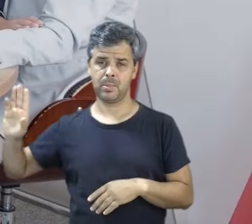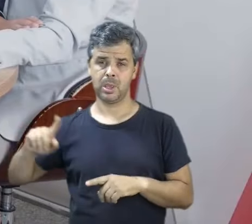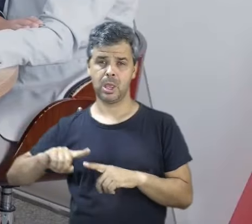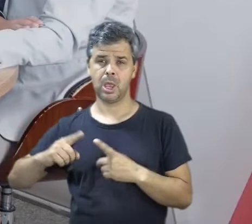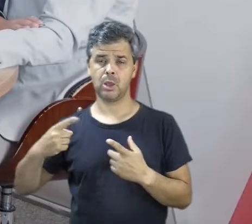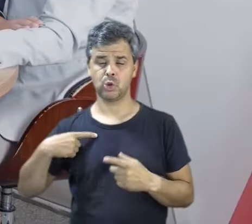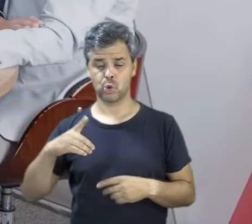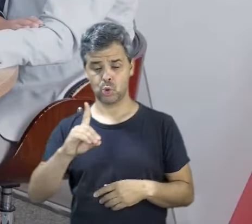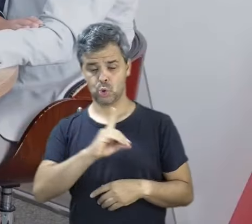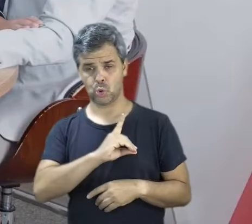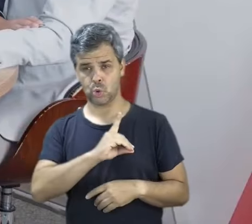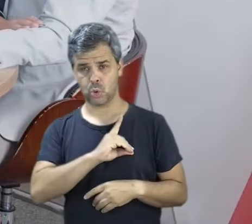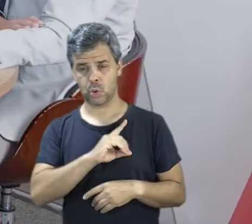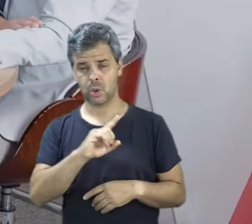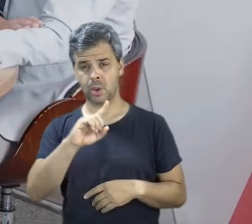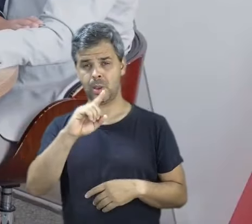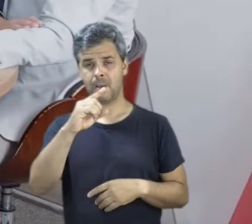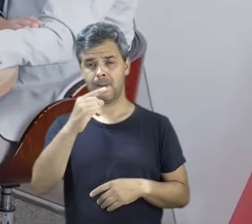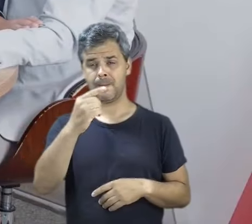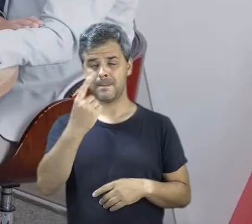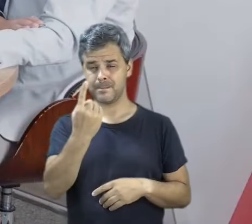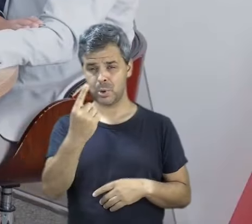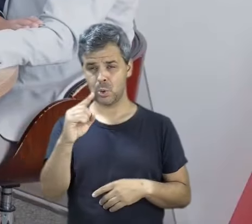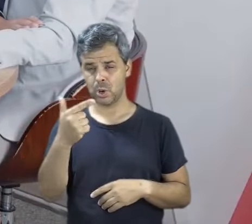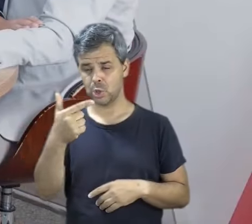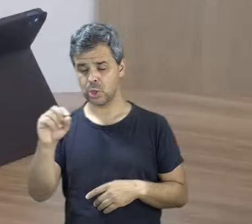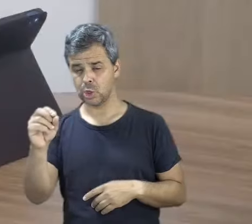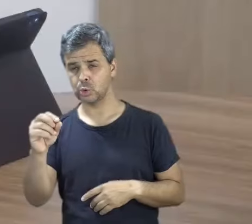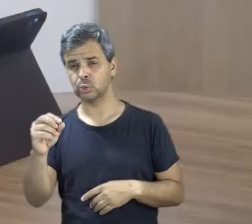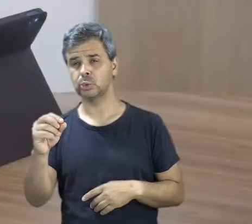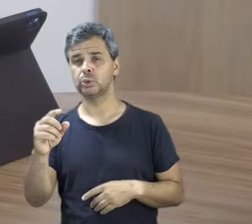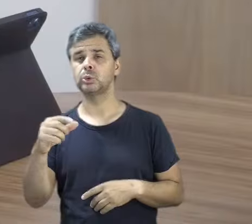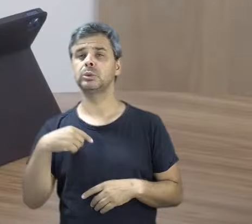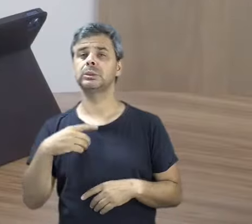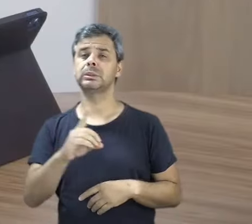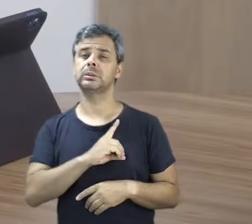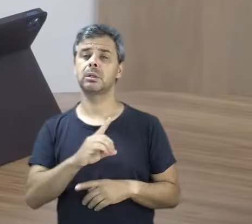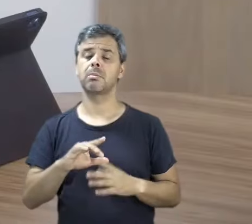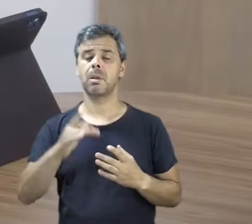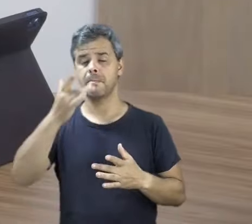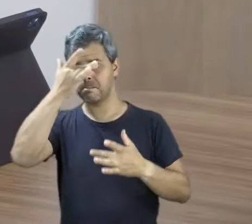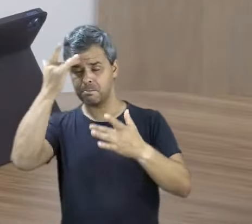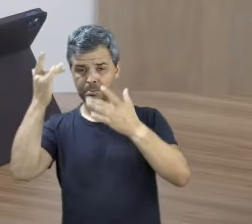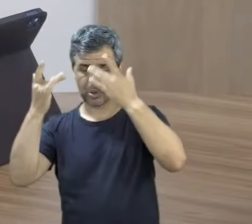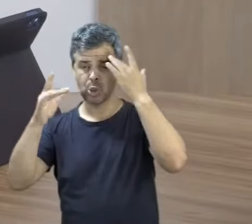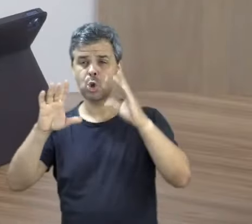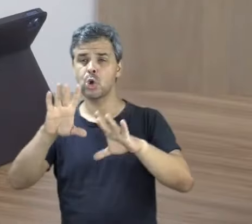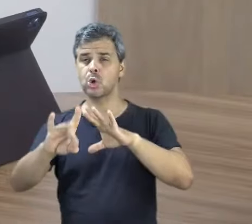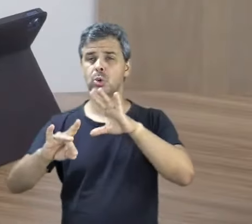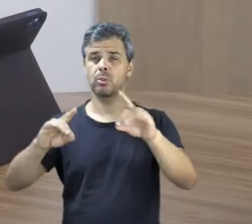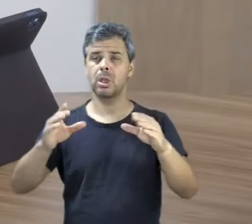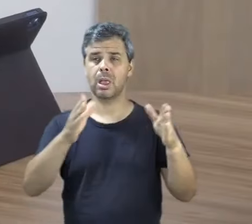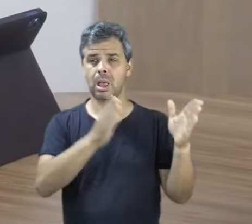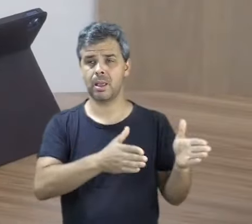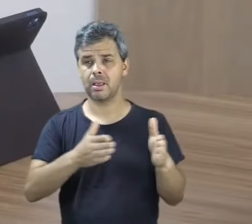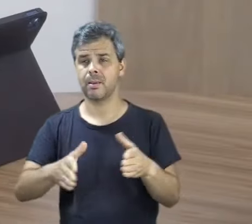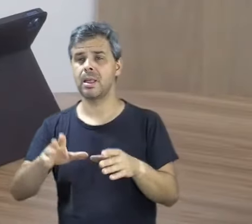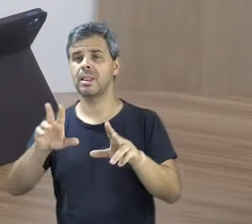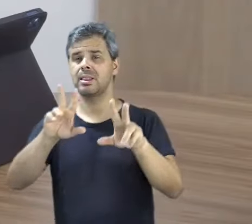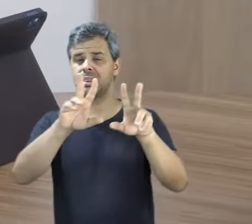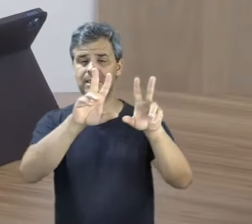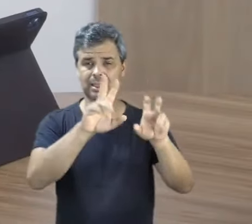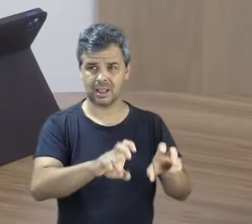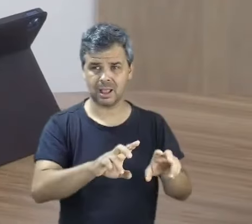de delegados, eram 1.212 delegados, né? Mas pessoas que foram eleitas nas etapas